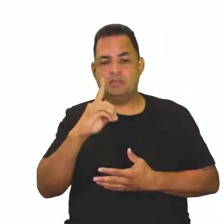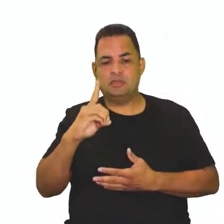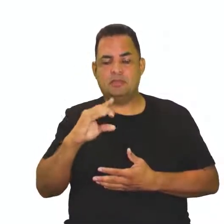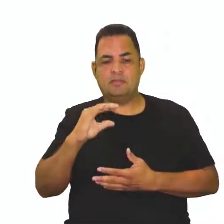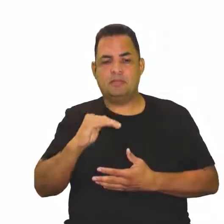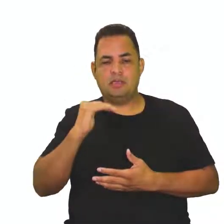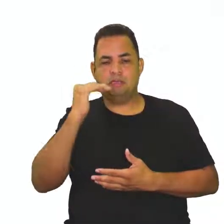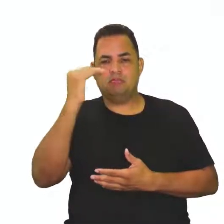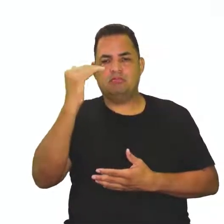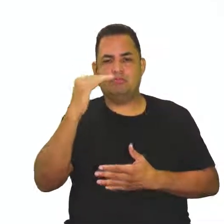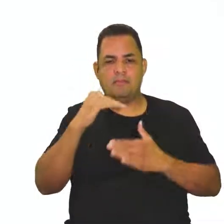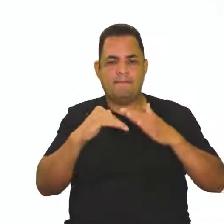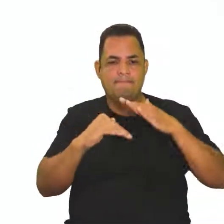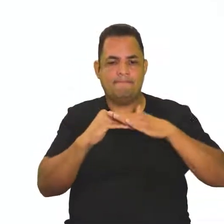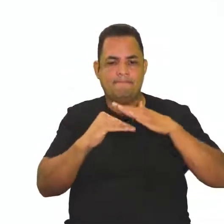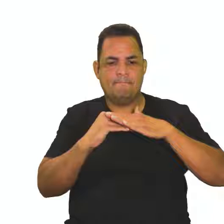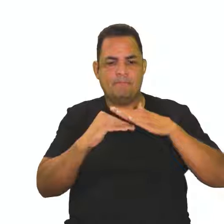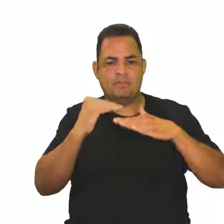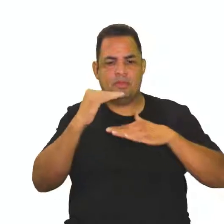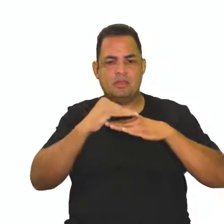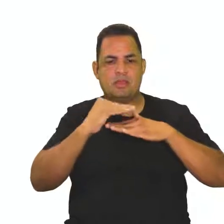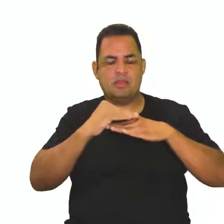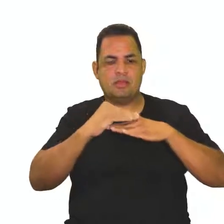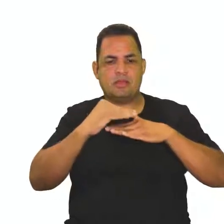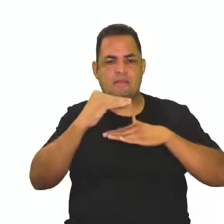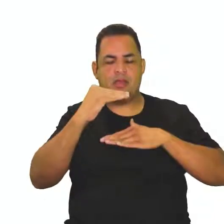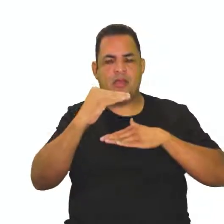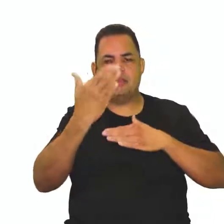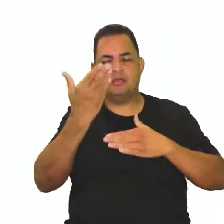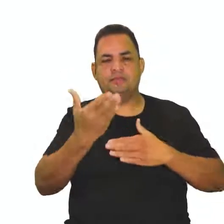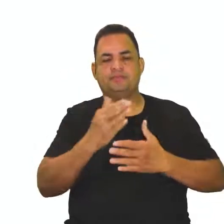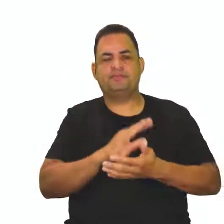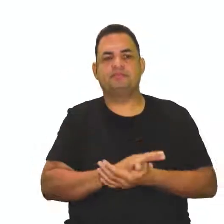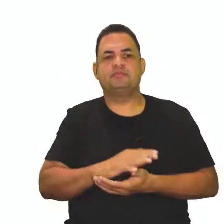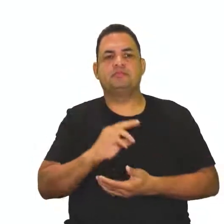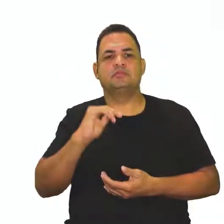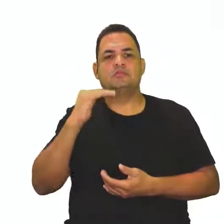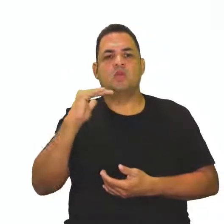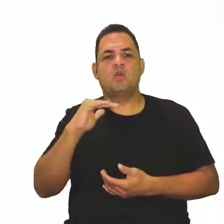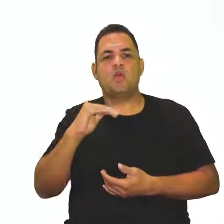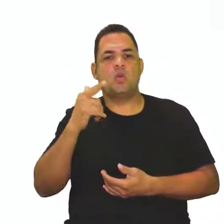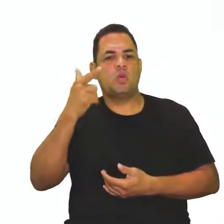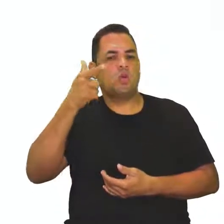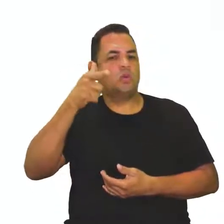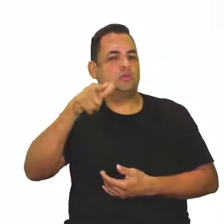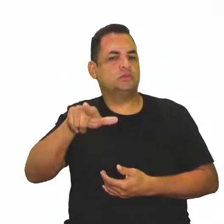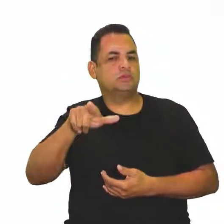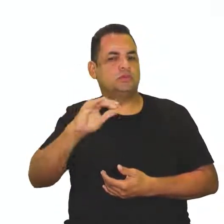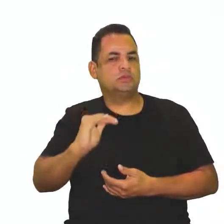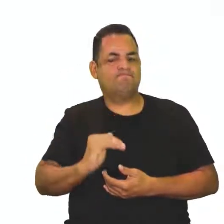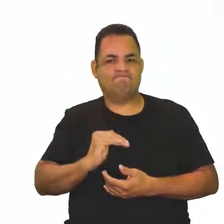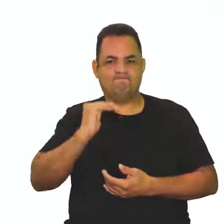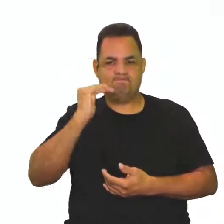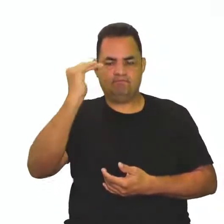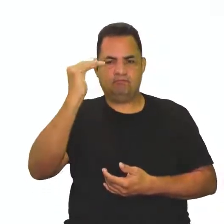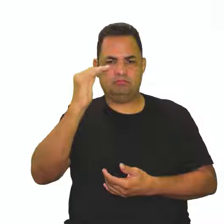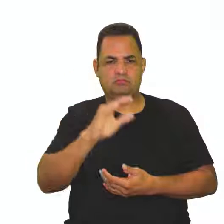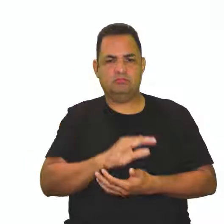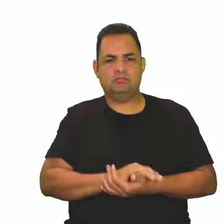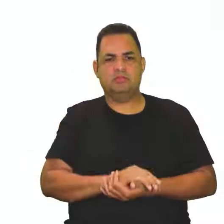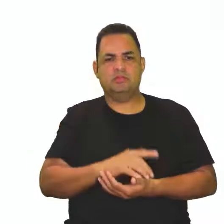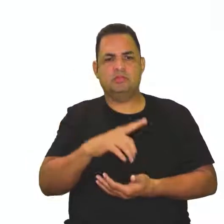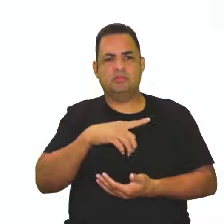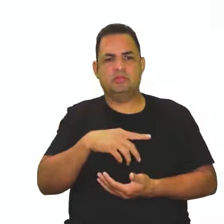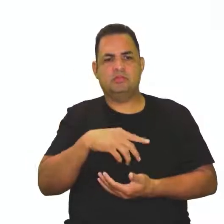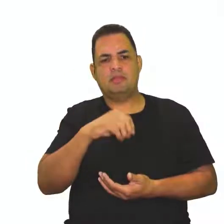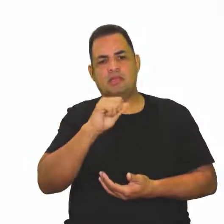placas. Exatamente por você isolar aquele meio ali, você consegue aumentar o potencial. Eu tenho um potencial aí, uma placa